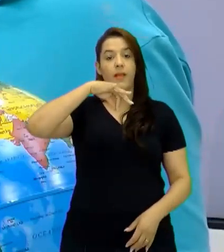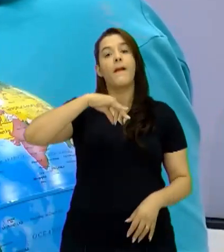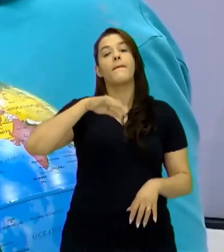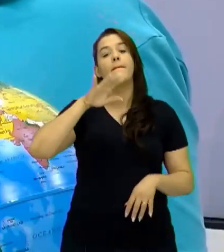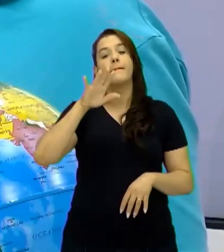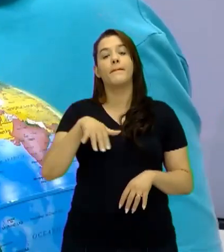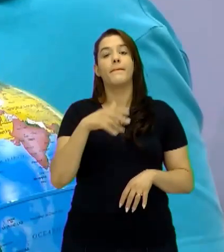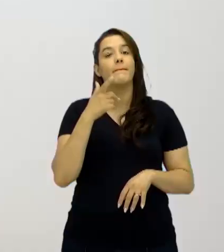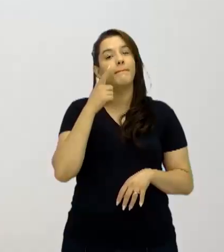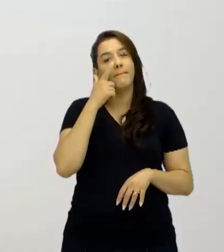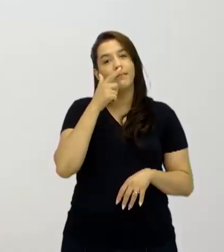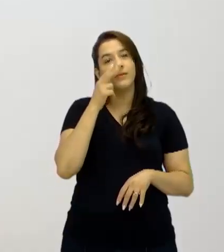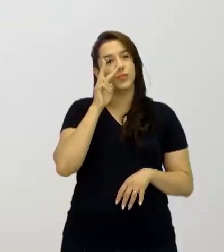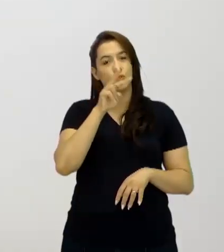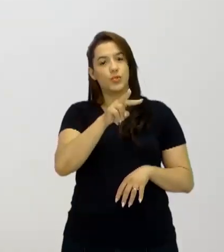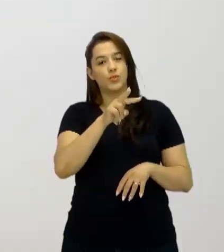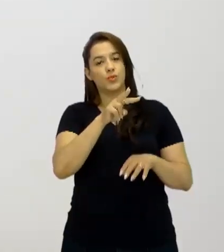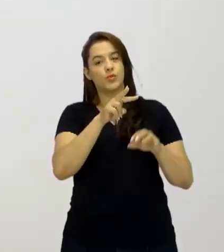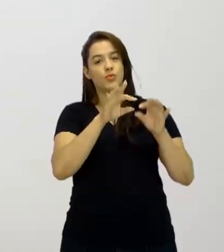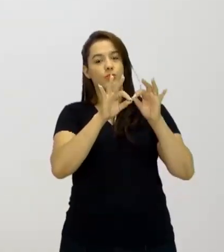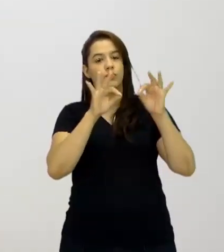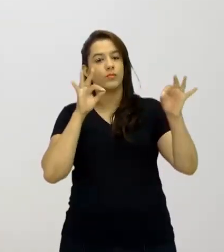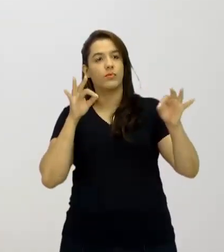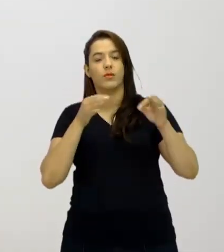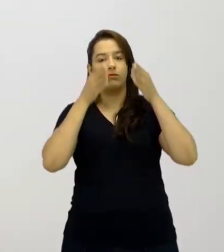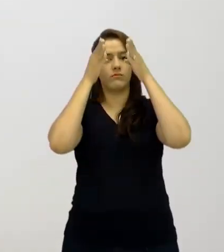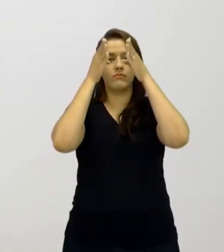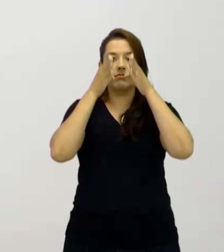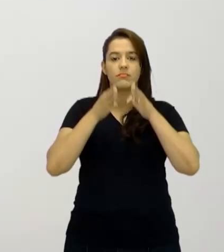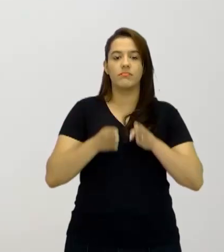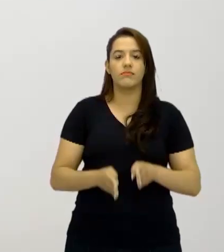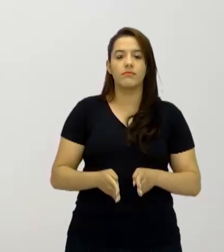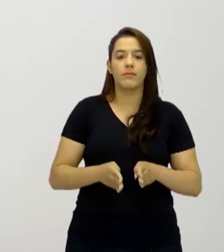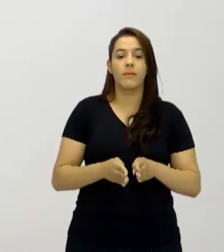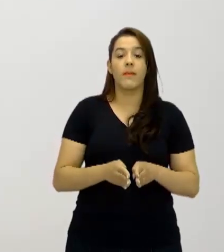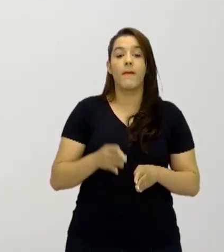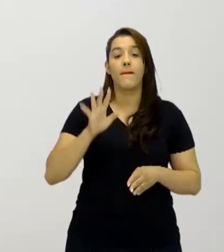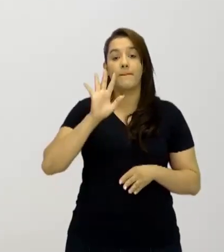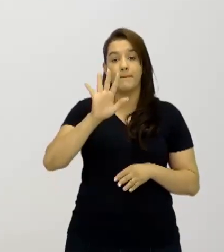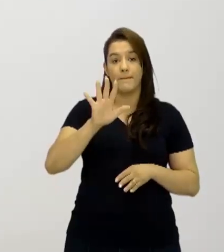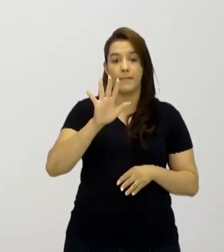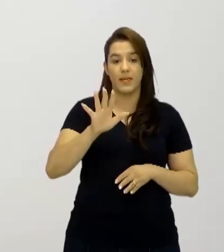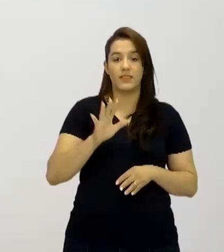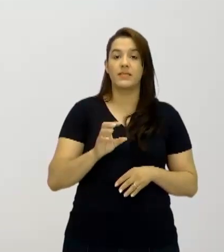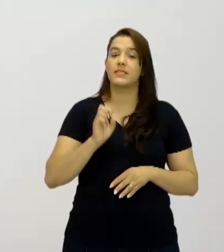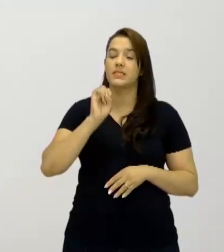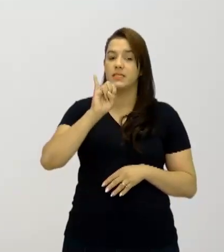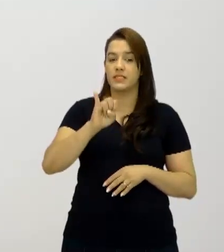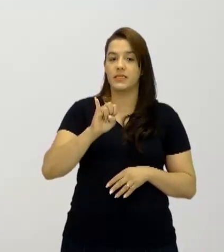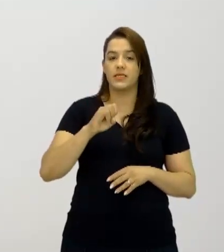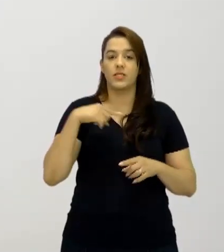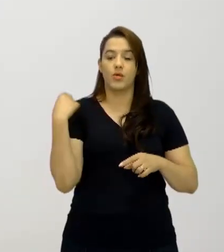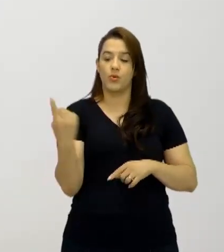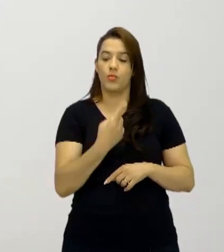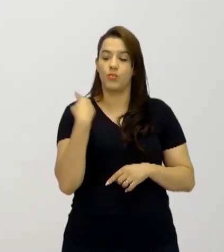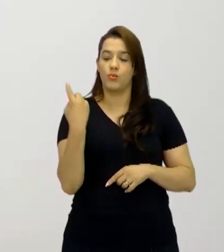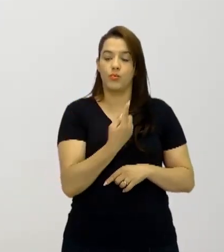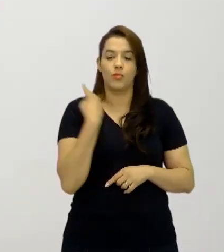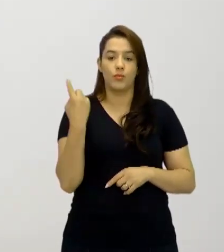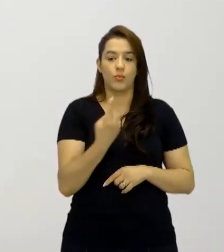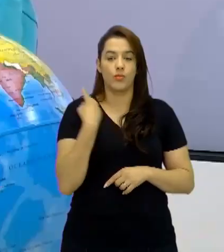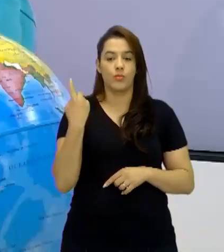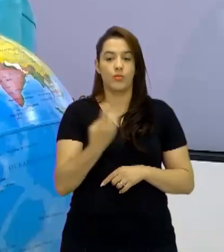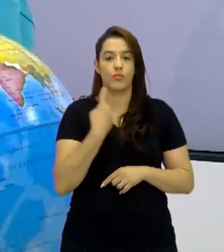de solidez, de homogeneidade e tal. Acontece que quando eu coloco esse cara aqui em rotação,